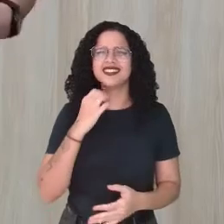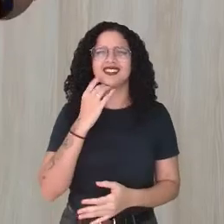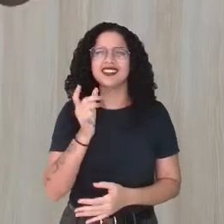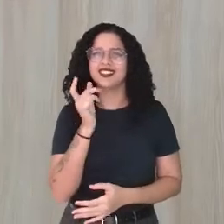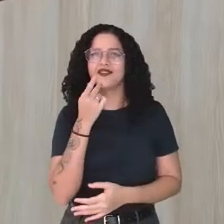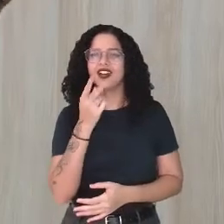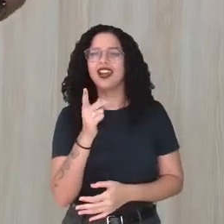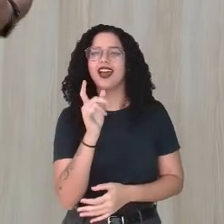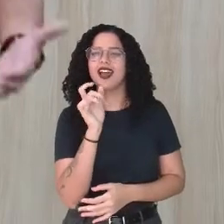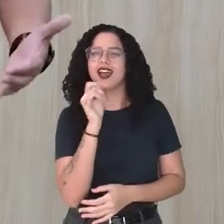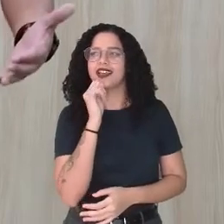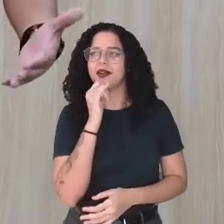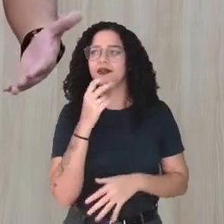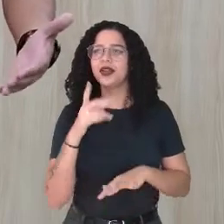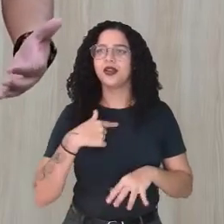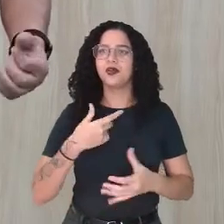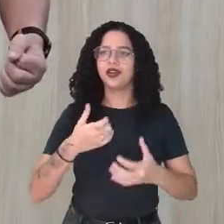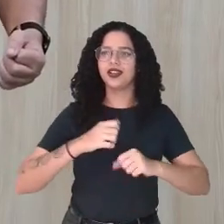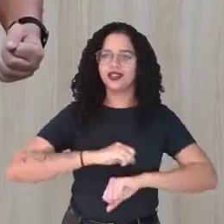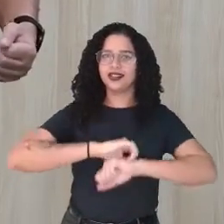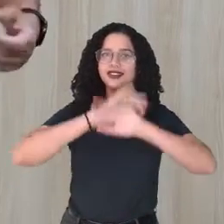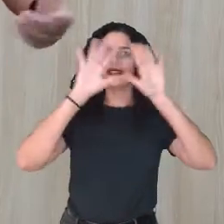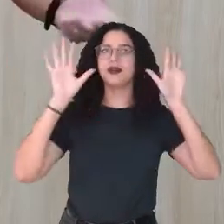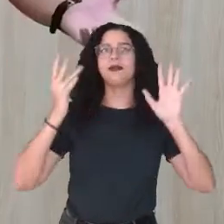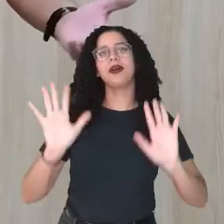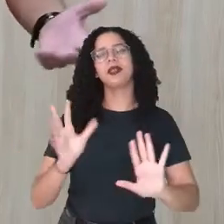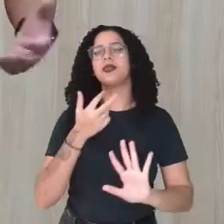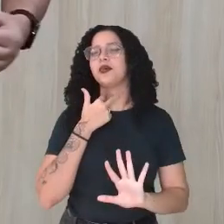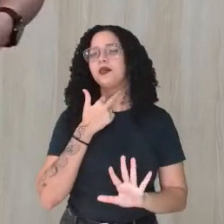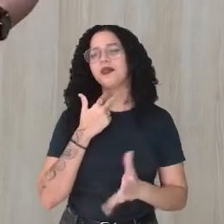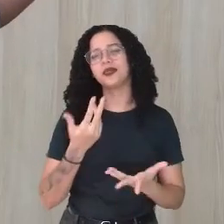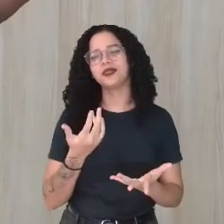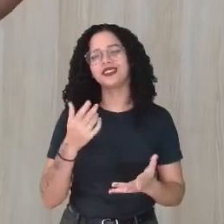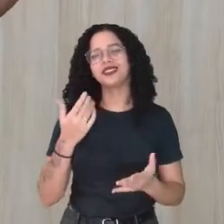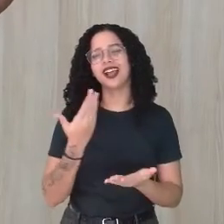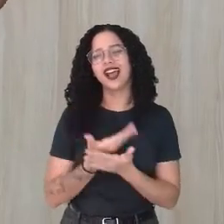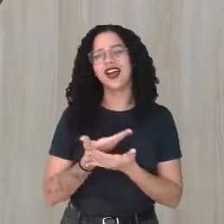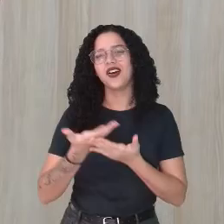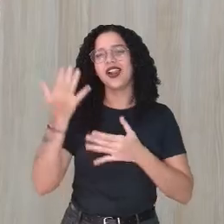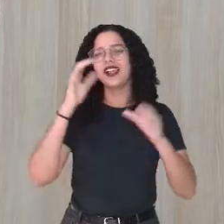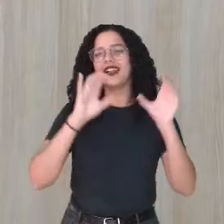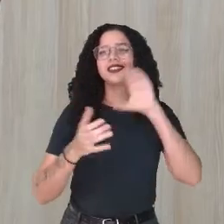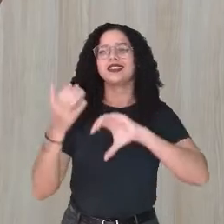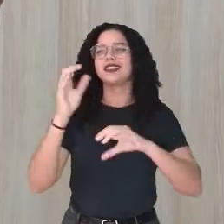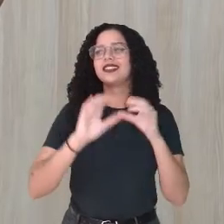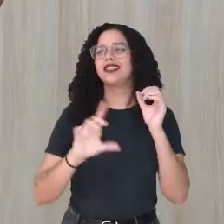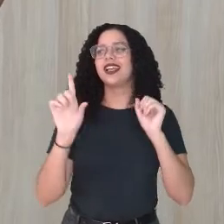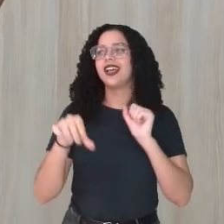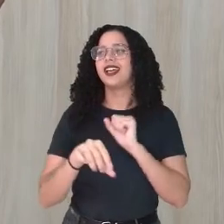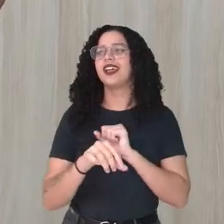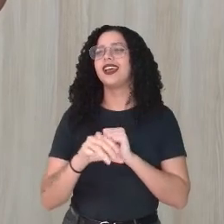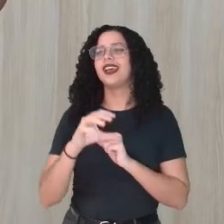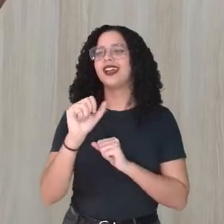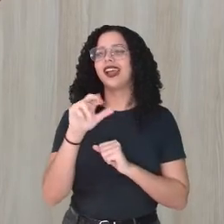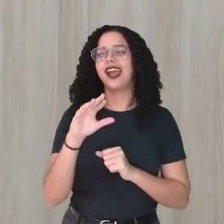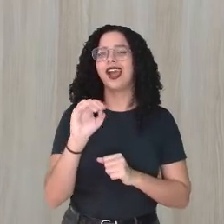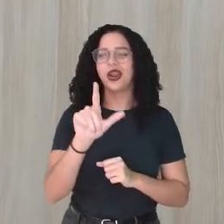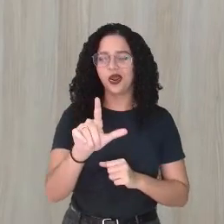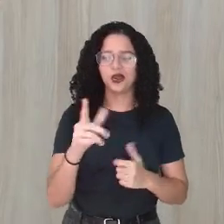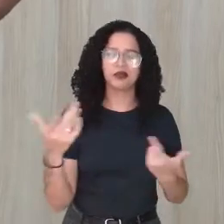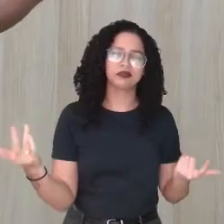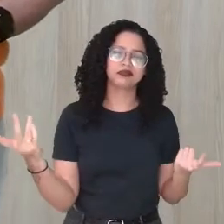queria ser mais claro, mas não posso. Está sendo didático, eu queria ser aula de ciência. Quem é ciência? No ano Carol. É Carol,